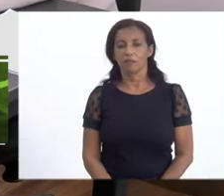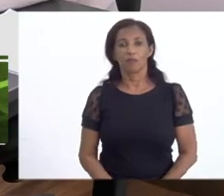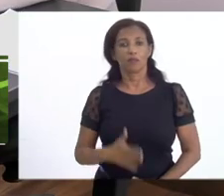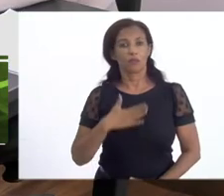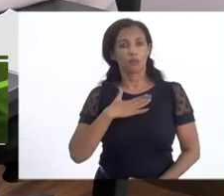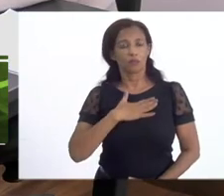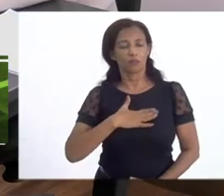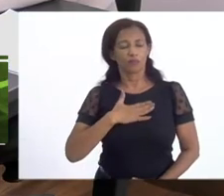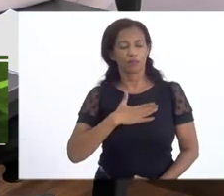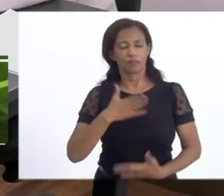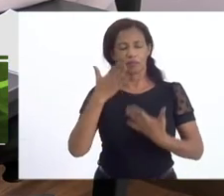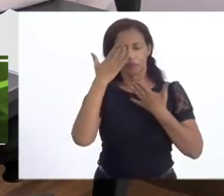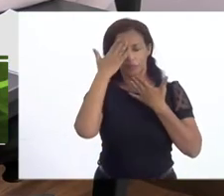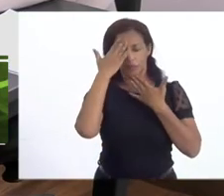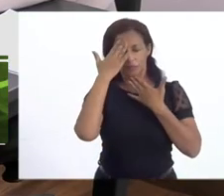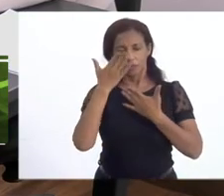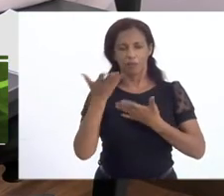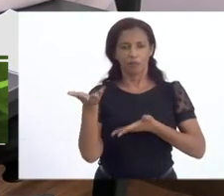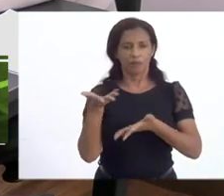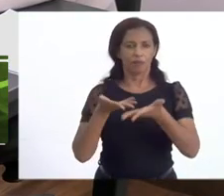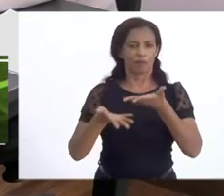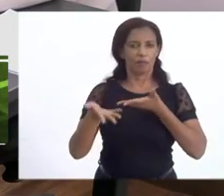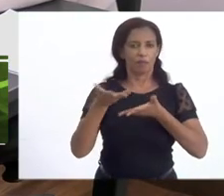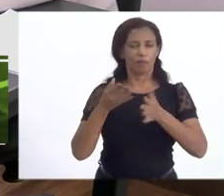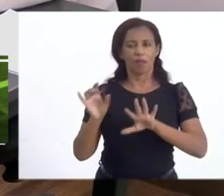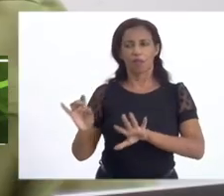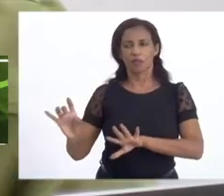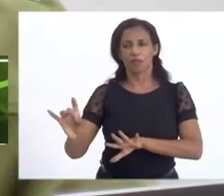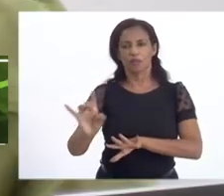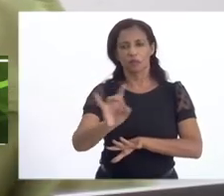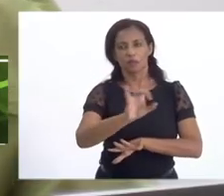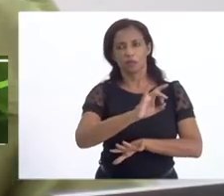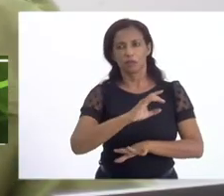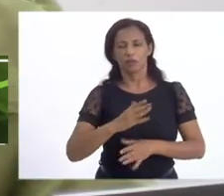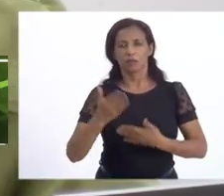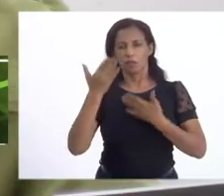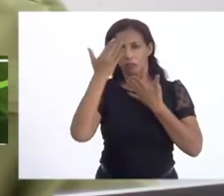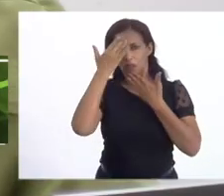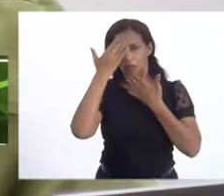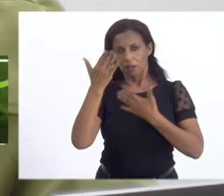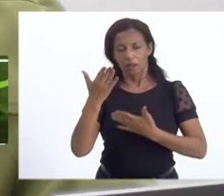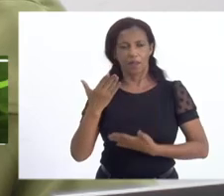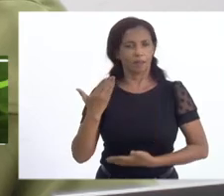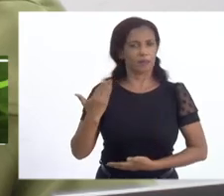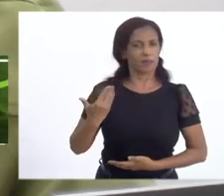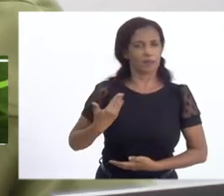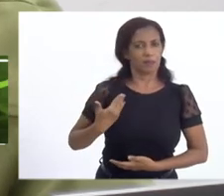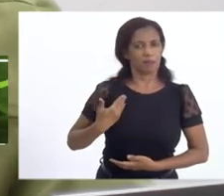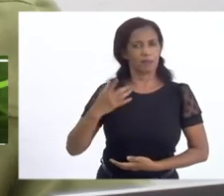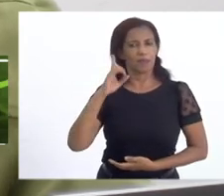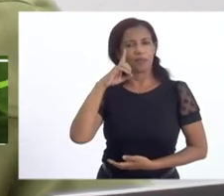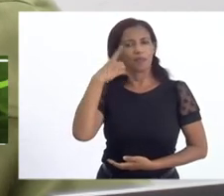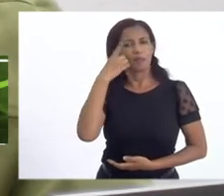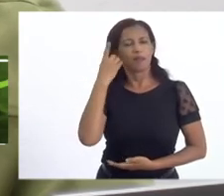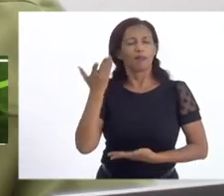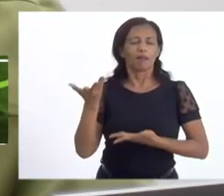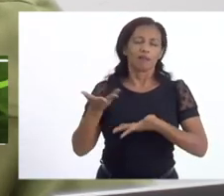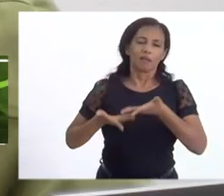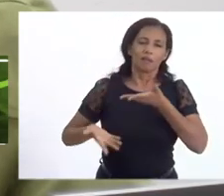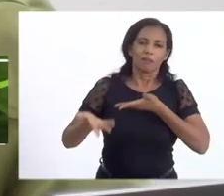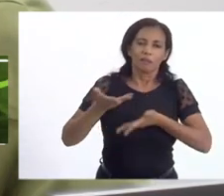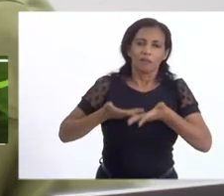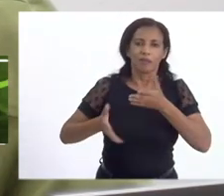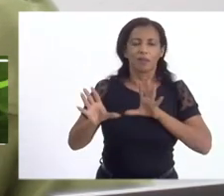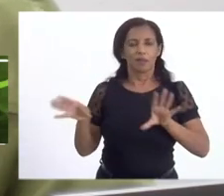Gostaria de agradecer a participação de cada um de vocês, agradecer a minhas colegas deputadas que participam dessa